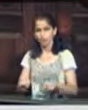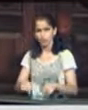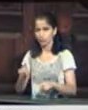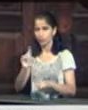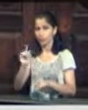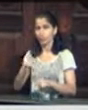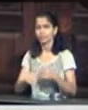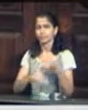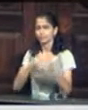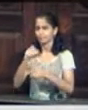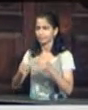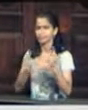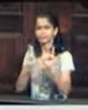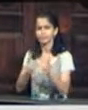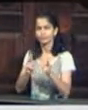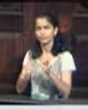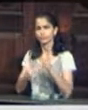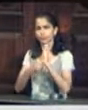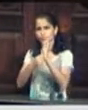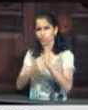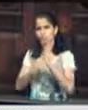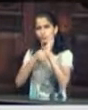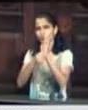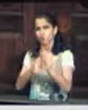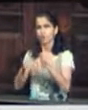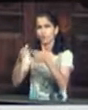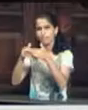tem muita luta pela frente e a gente precisa de